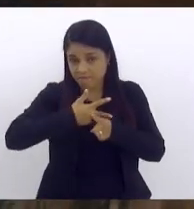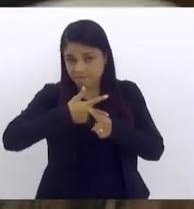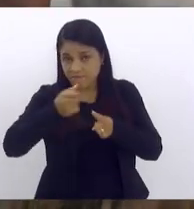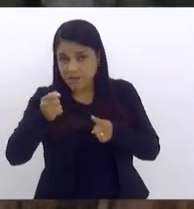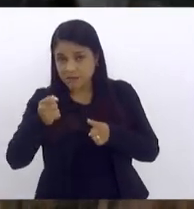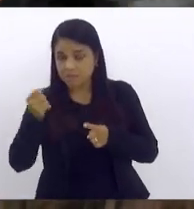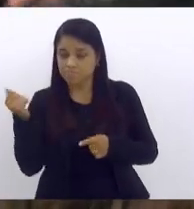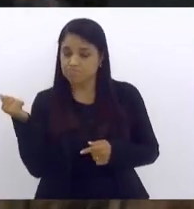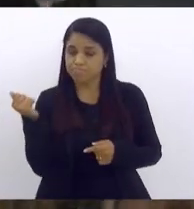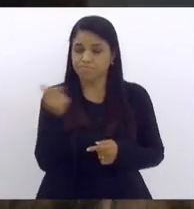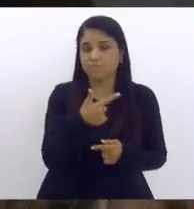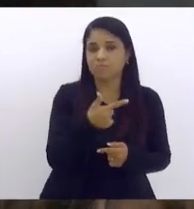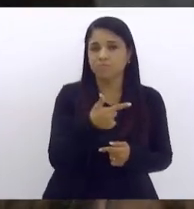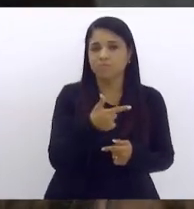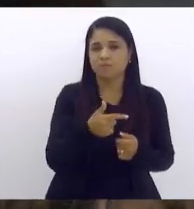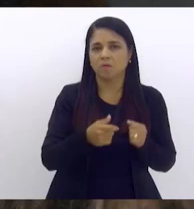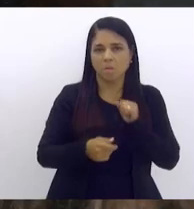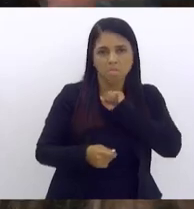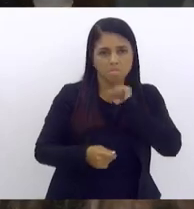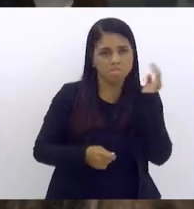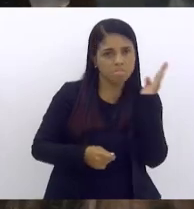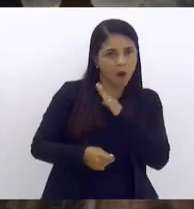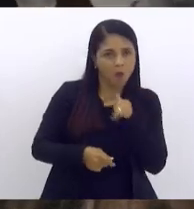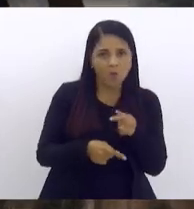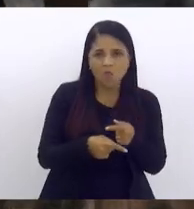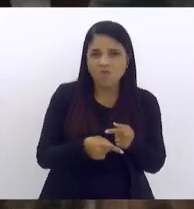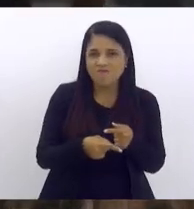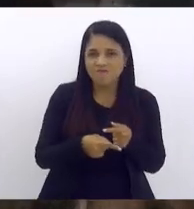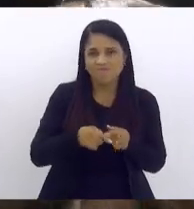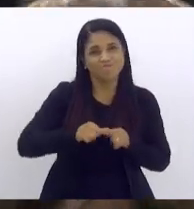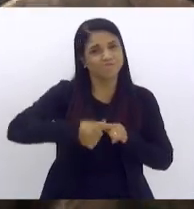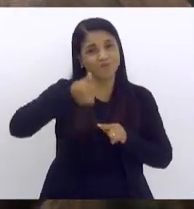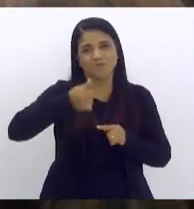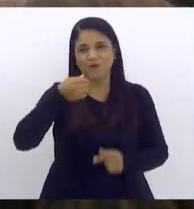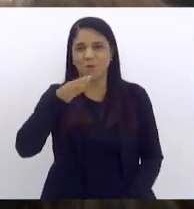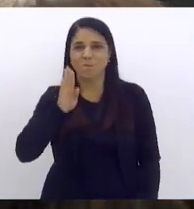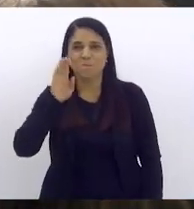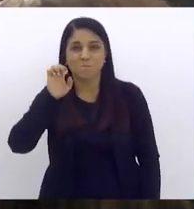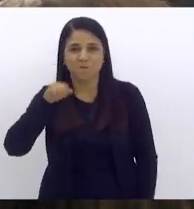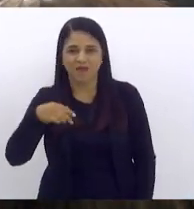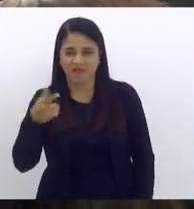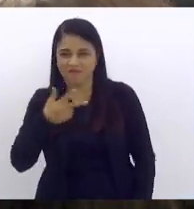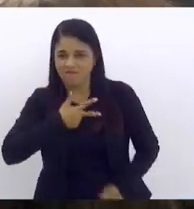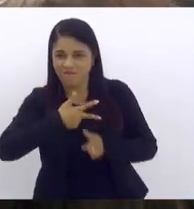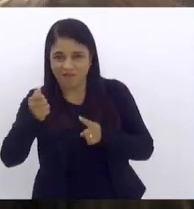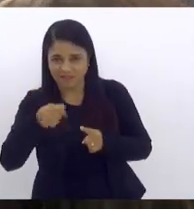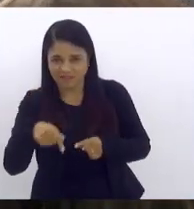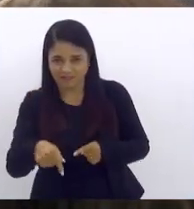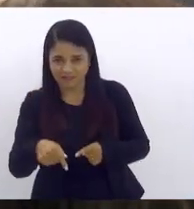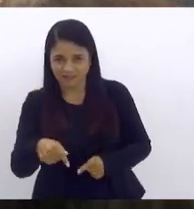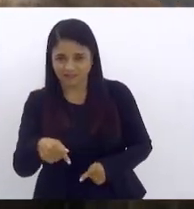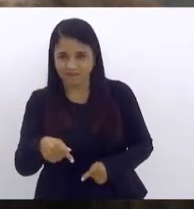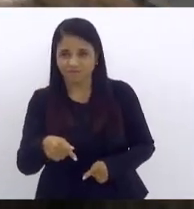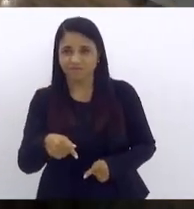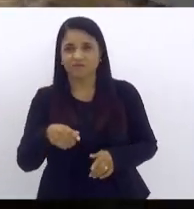mal. Nós temos dito em todas as sessões aqui nessa casa, feito